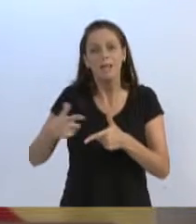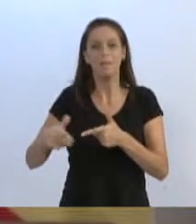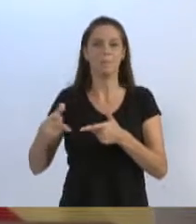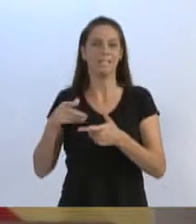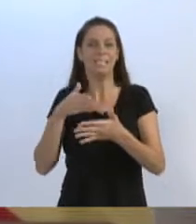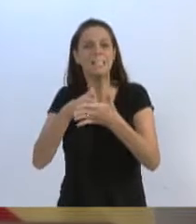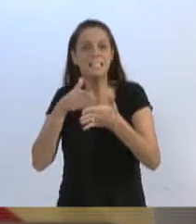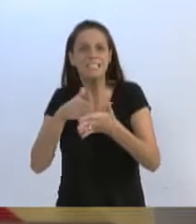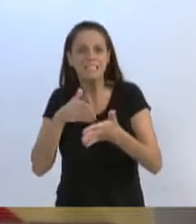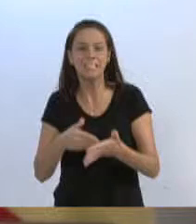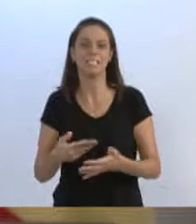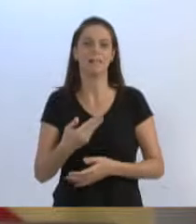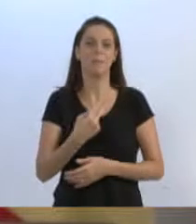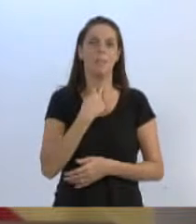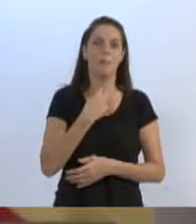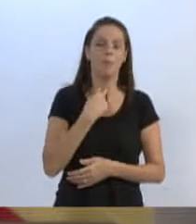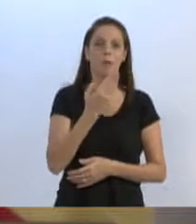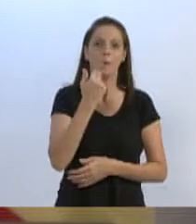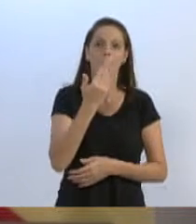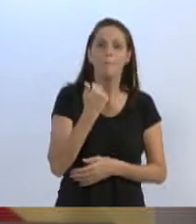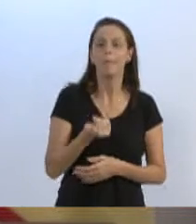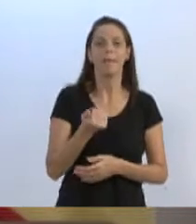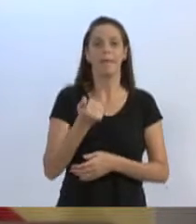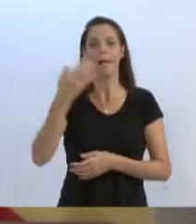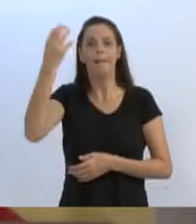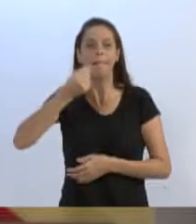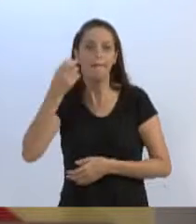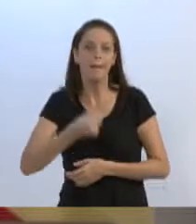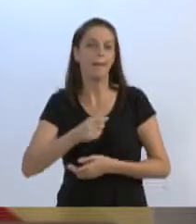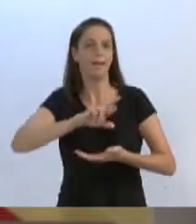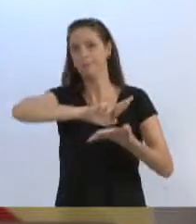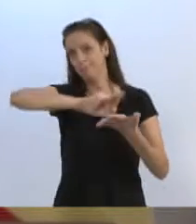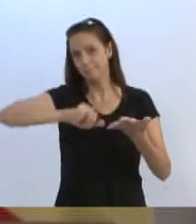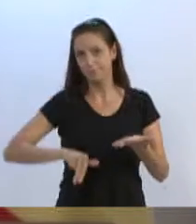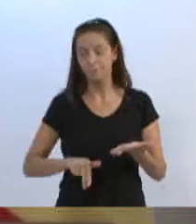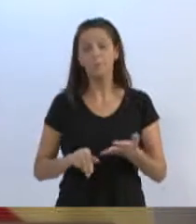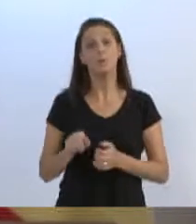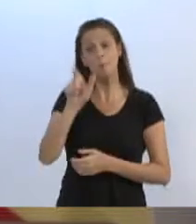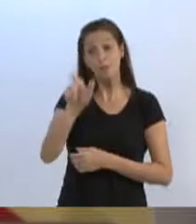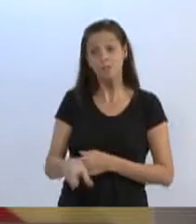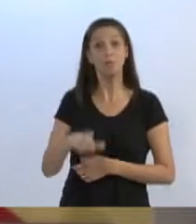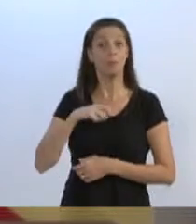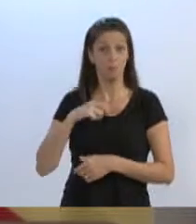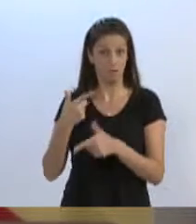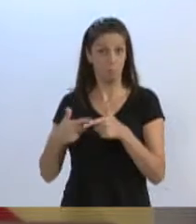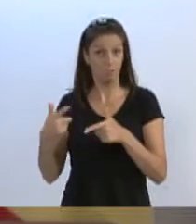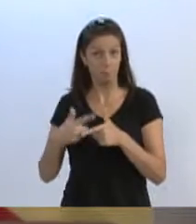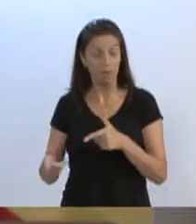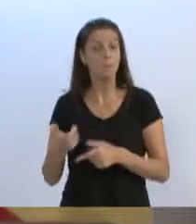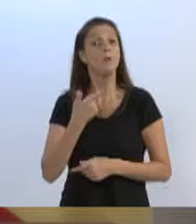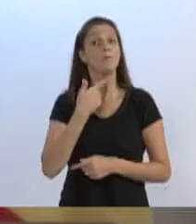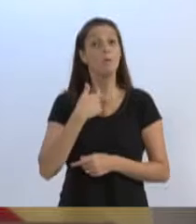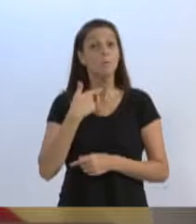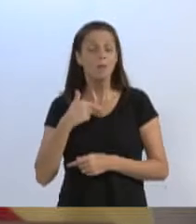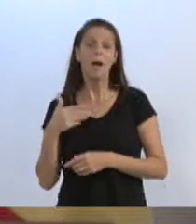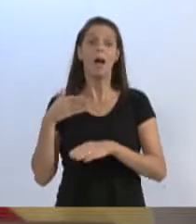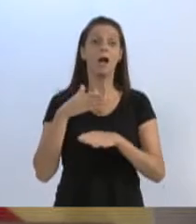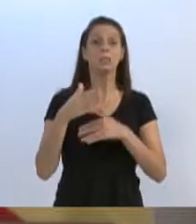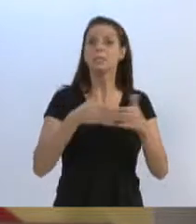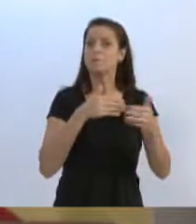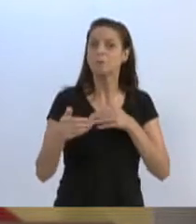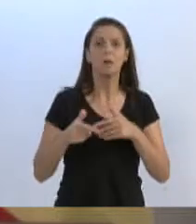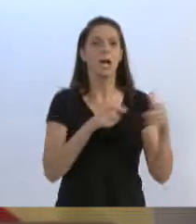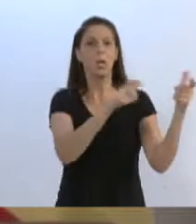quem? Para quem tem essas restrições, que quer ter o seu direito de se locomover e de transitar os espaços públicos, os